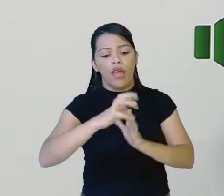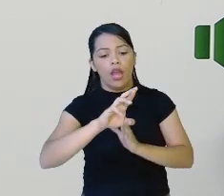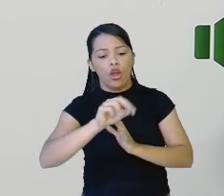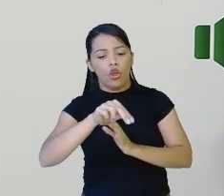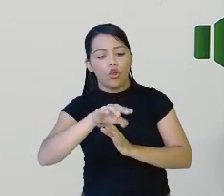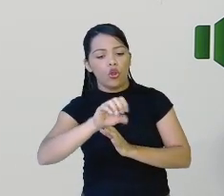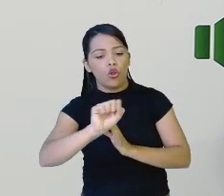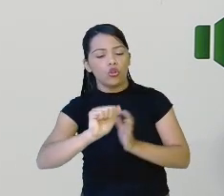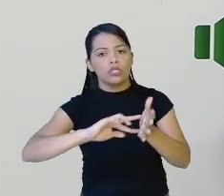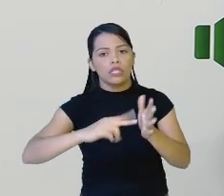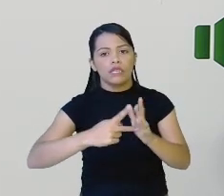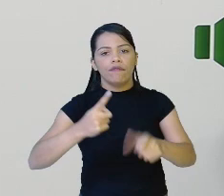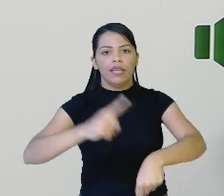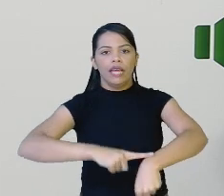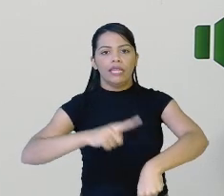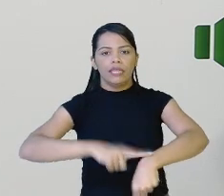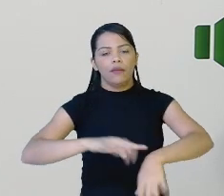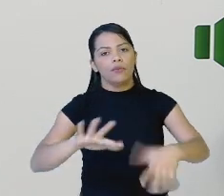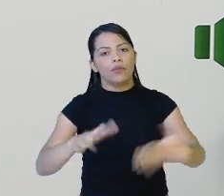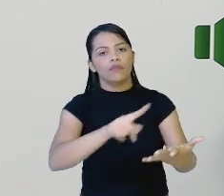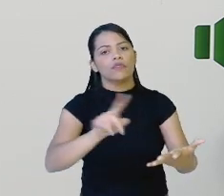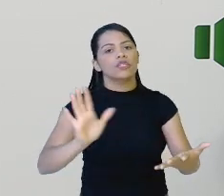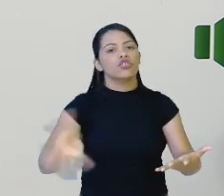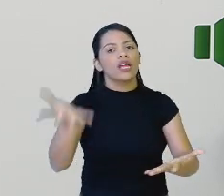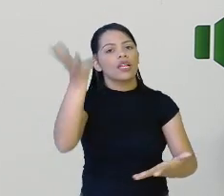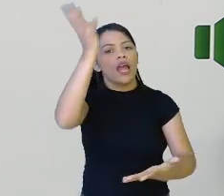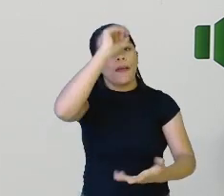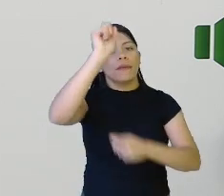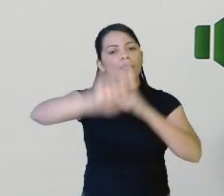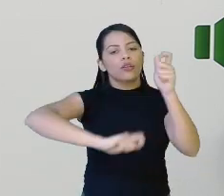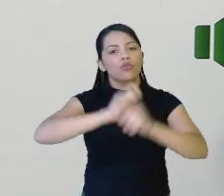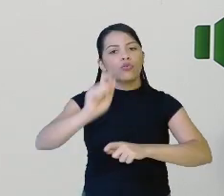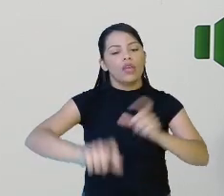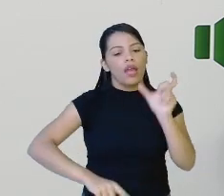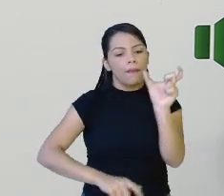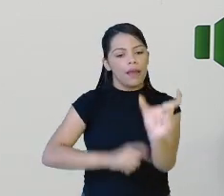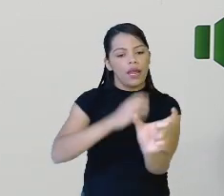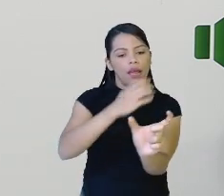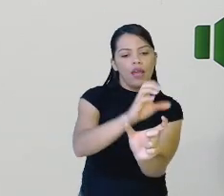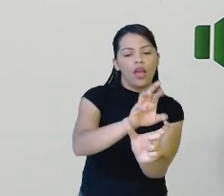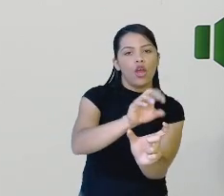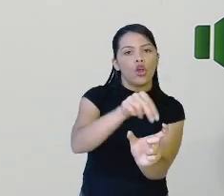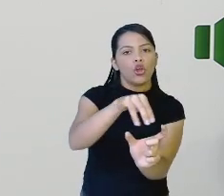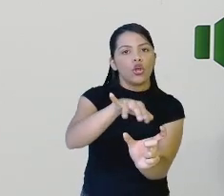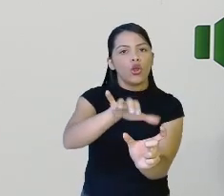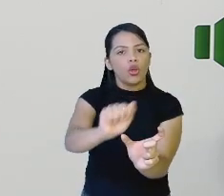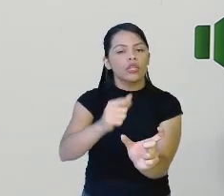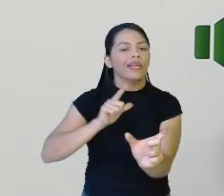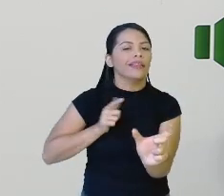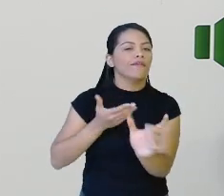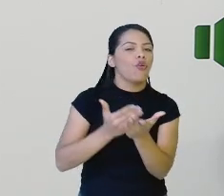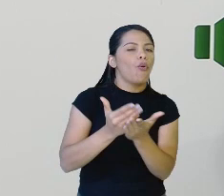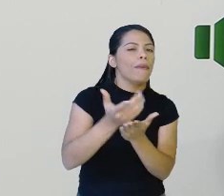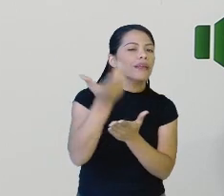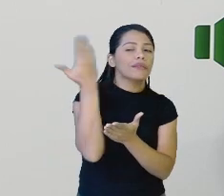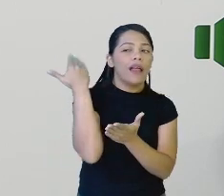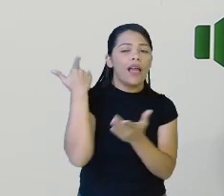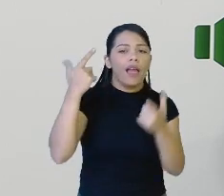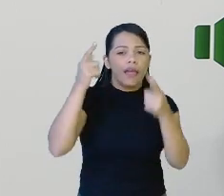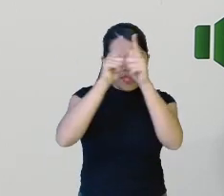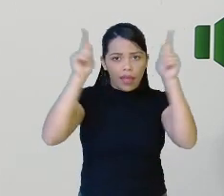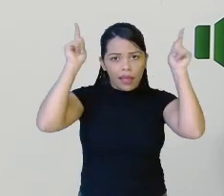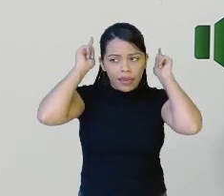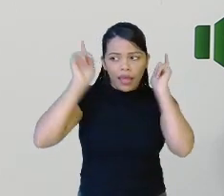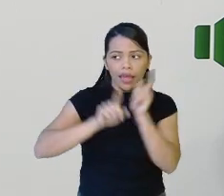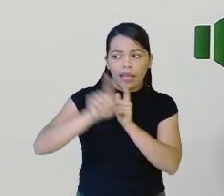tá certo? Então você já está aprendendo agora que a palavra crônica, ela teve início lá na Grécia, é uma origem grega, que vem a